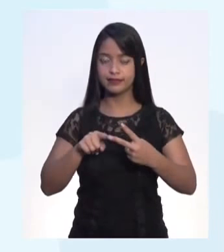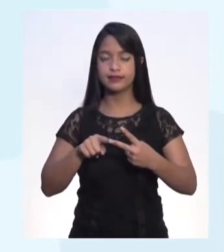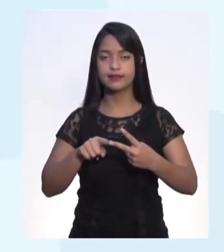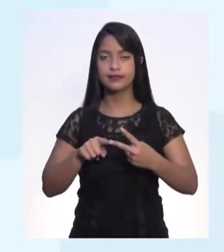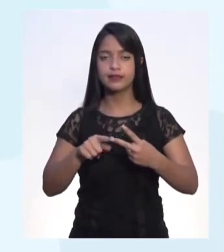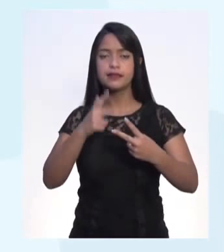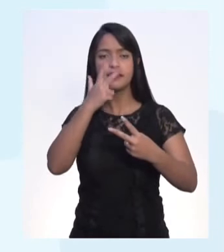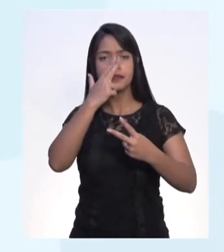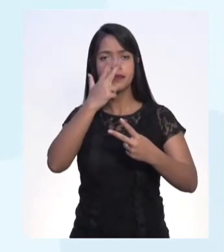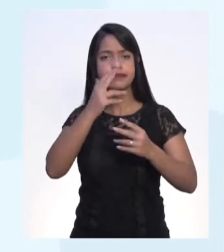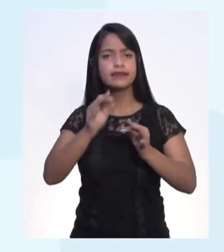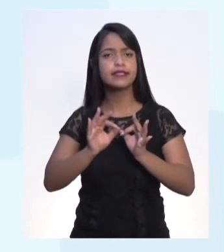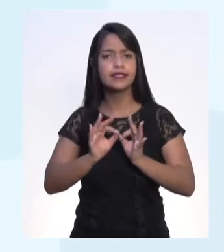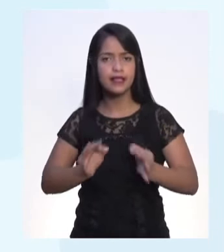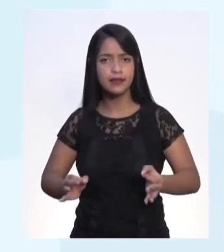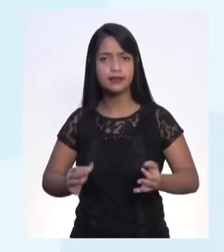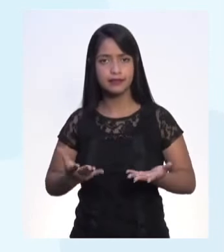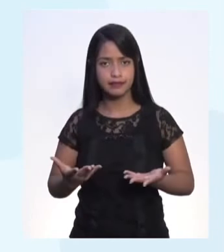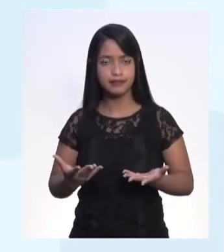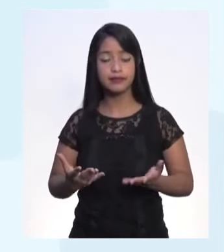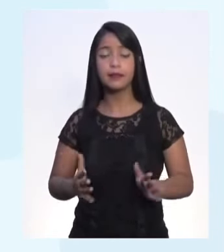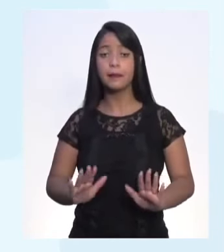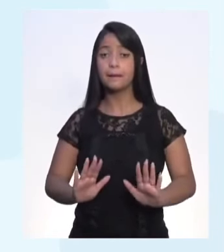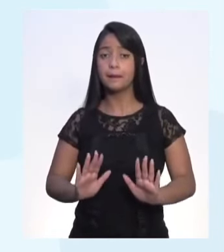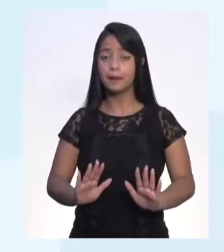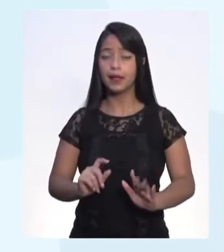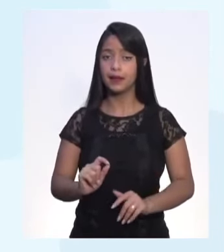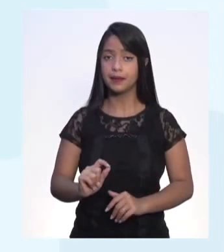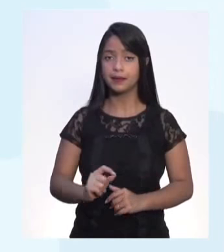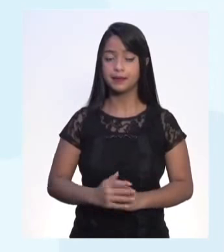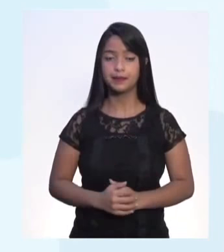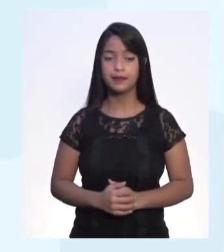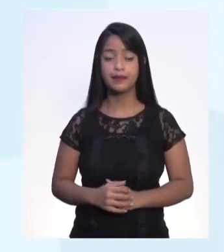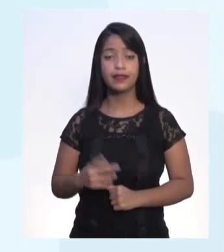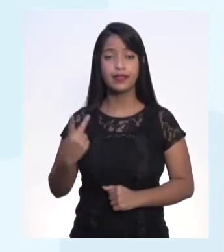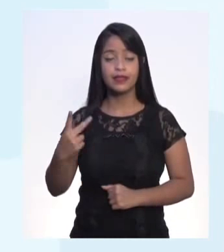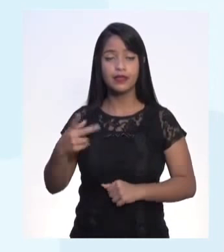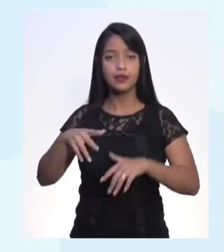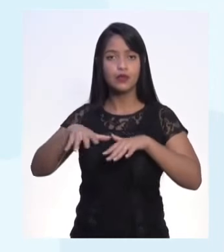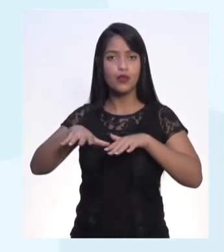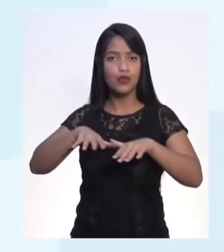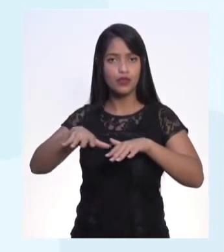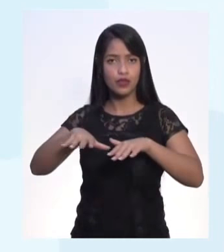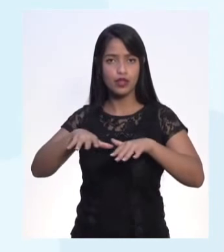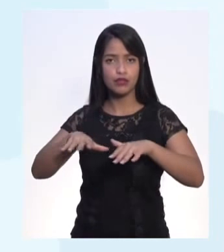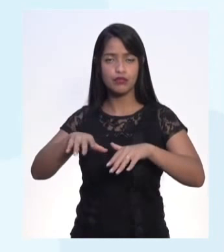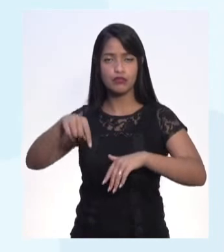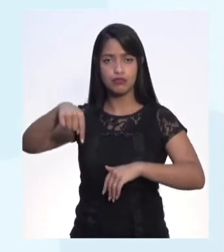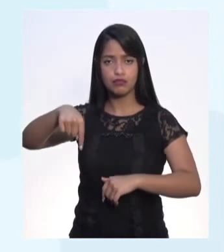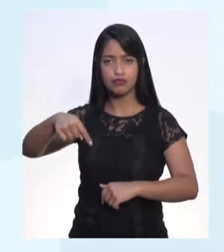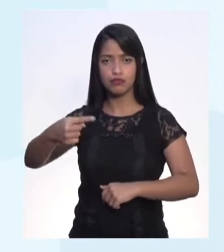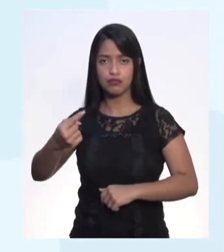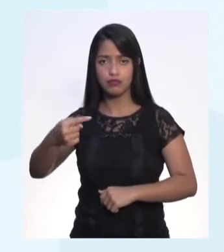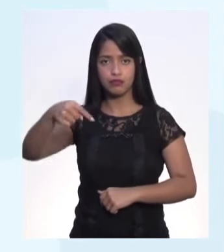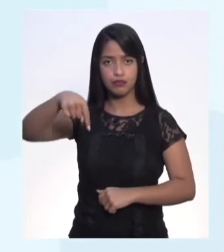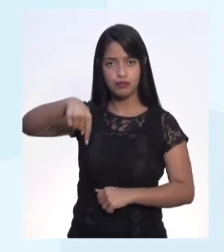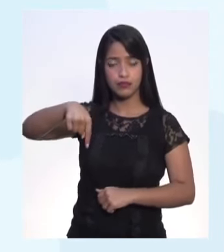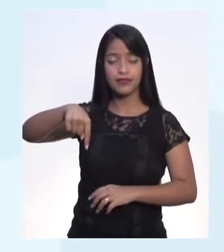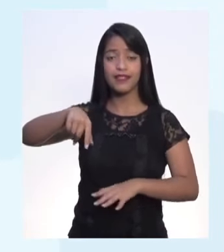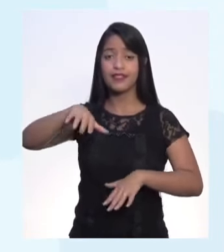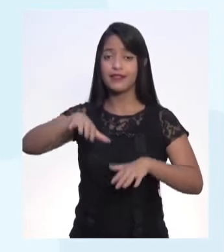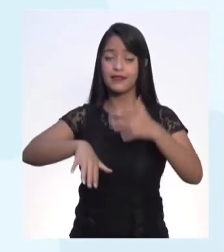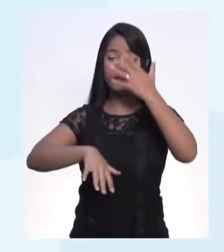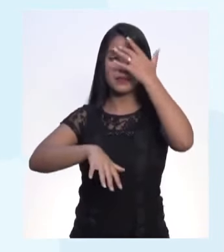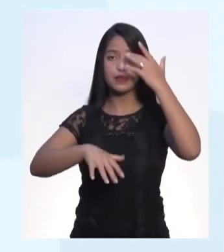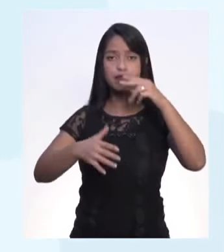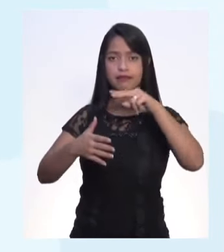aparentemente simples Ok mas o que que acontece esse movimento desse símbolos aí eles acabavam causando né